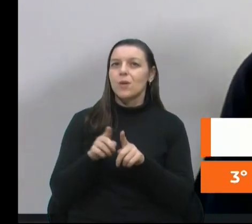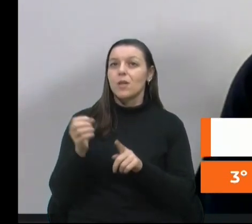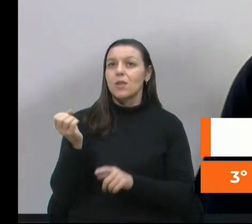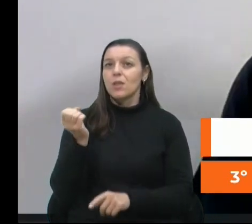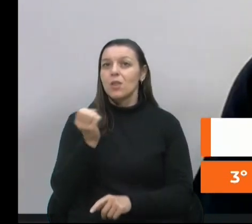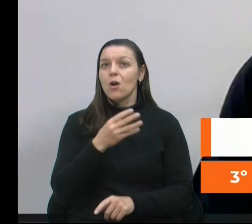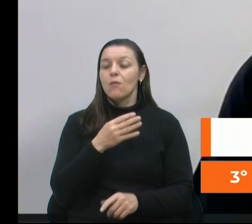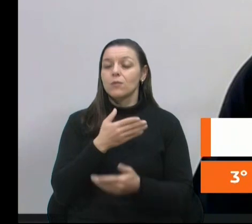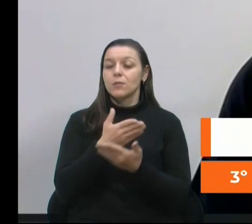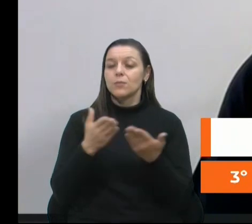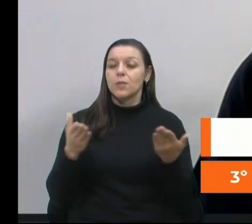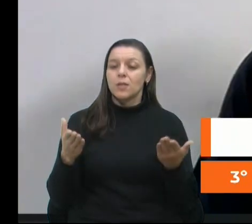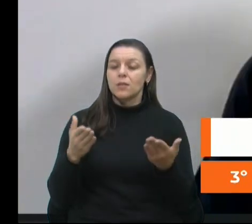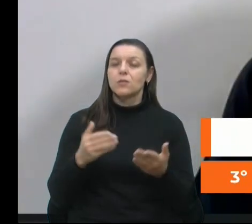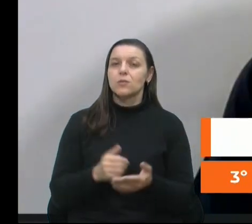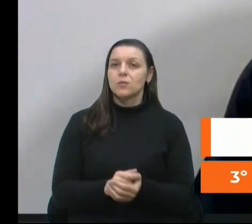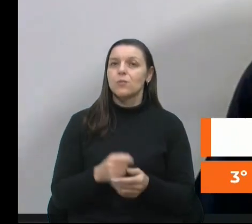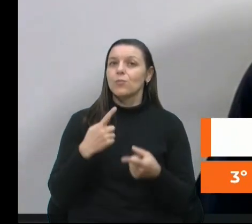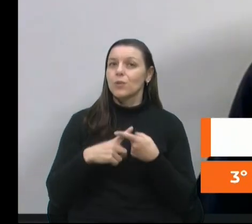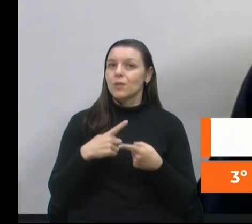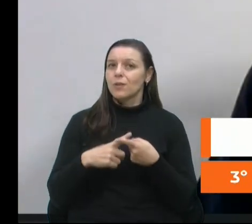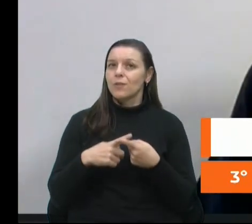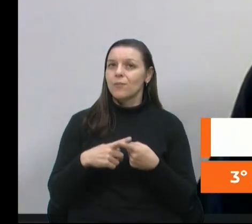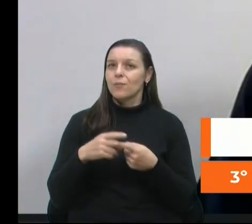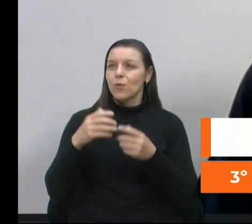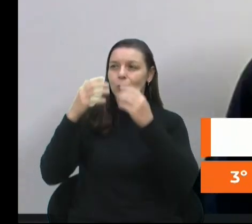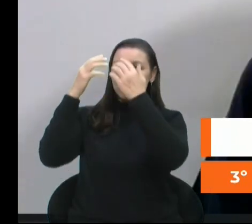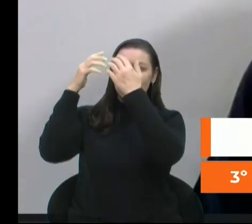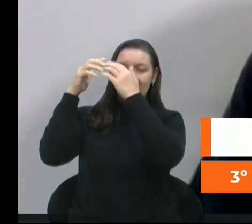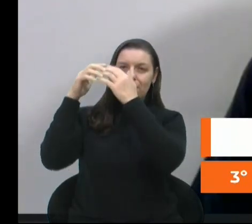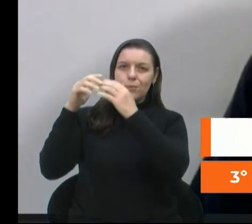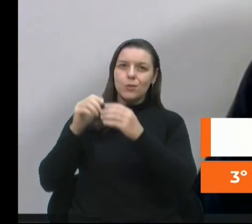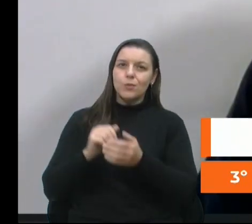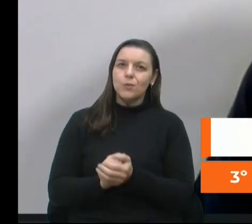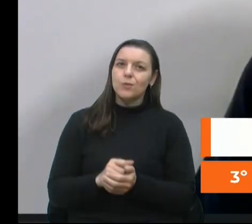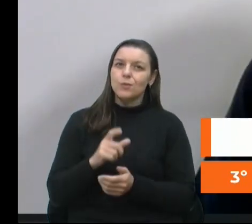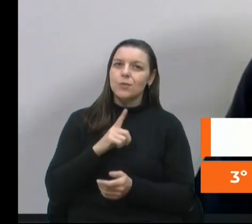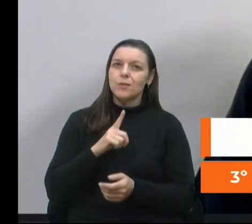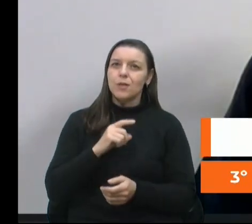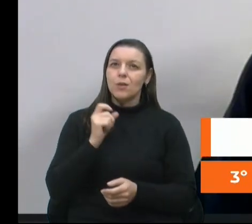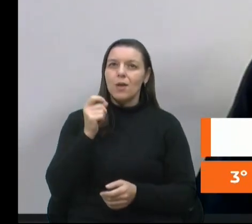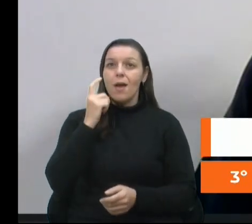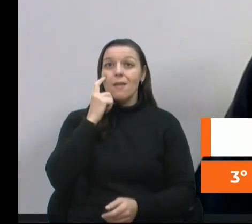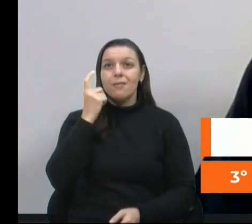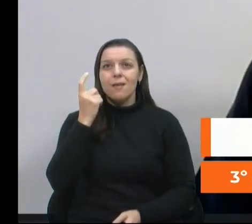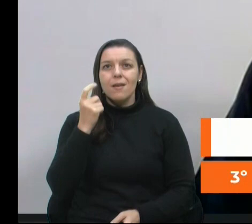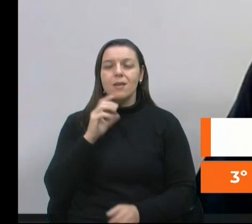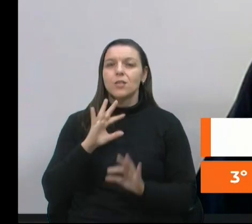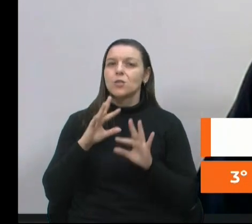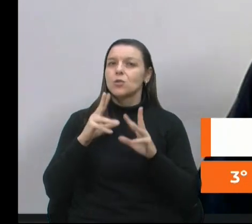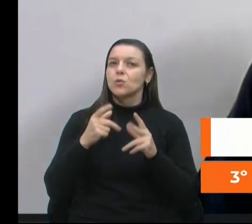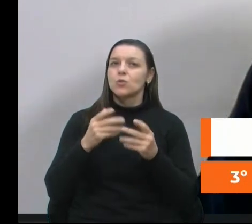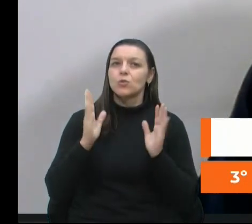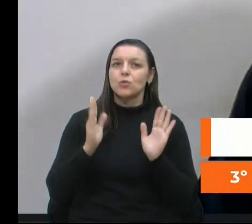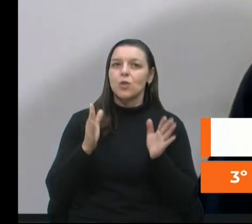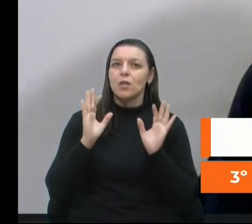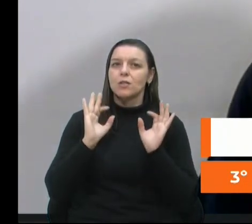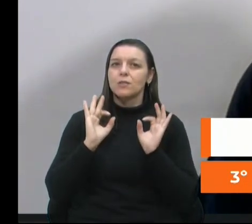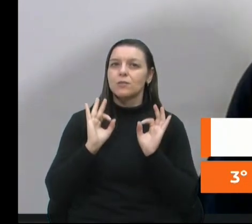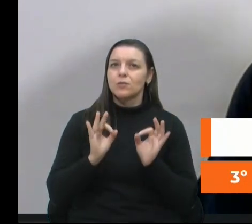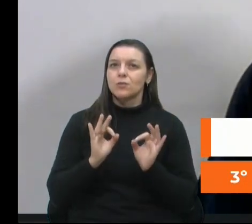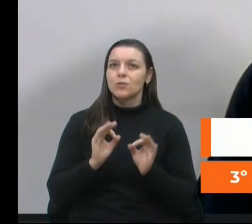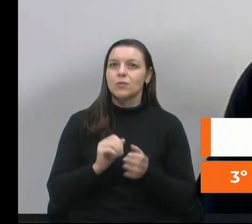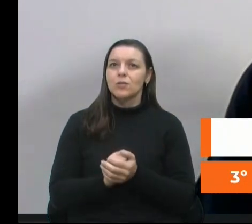novos ambientes, porque o cérebro dele passa para ele a ideia de que tudo que ele já tinha a aprender